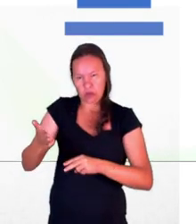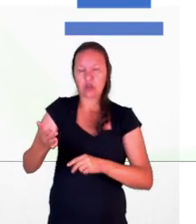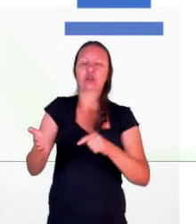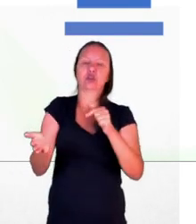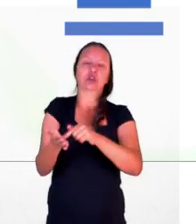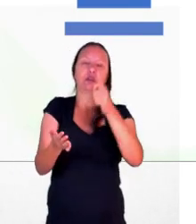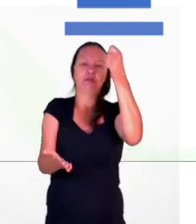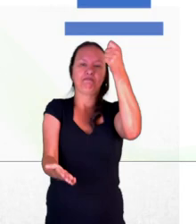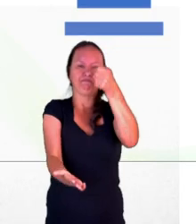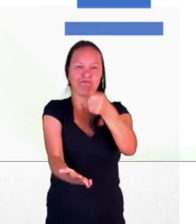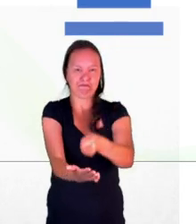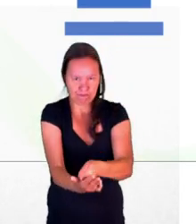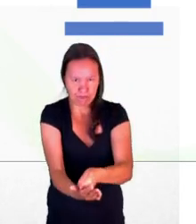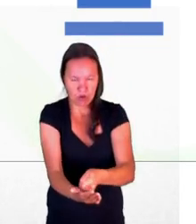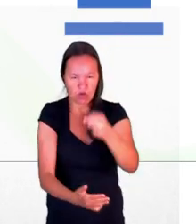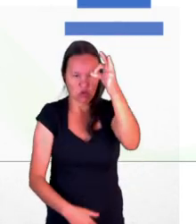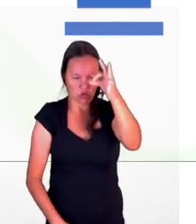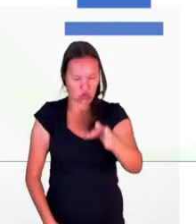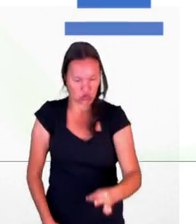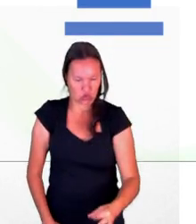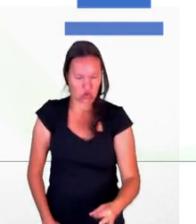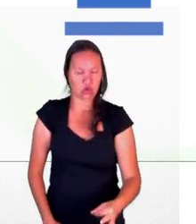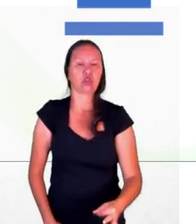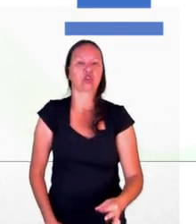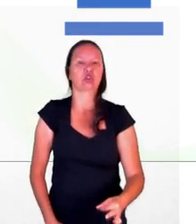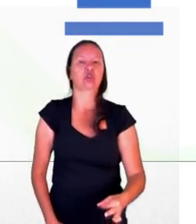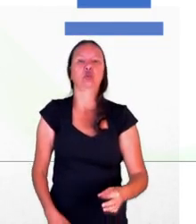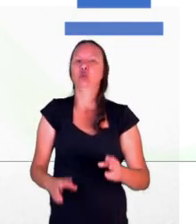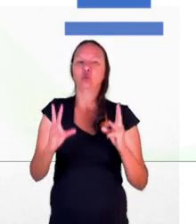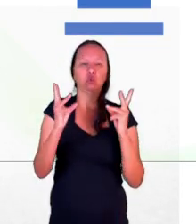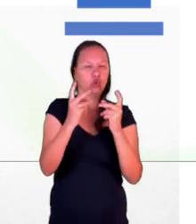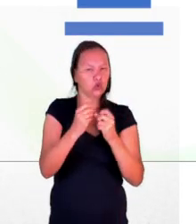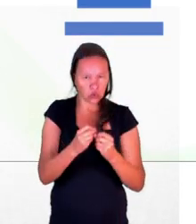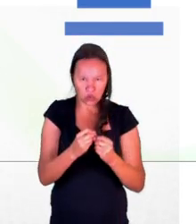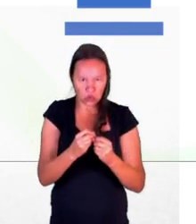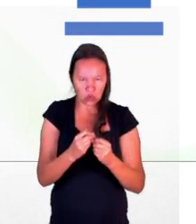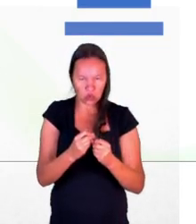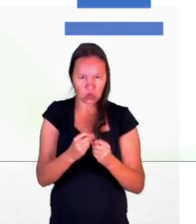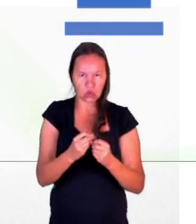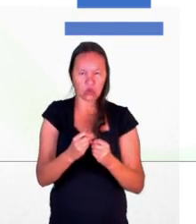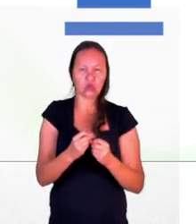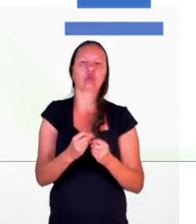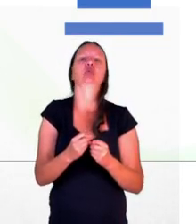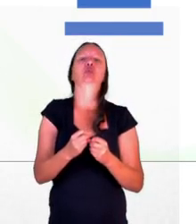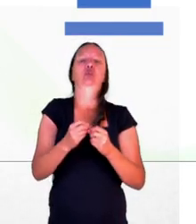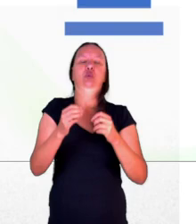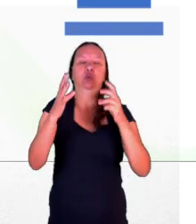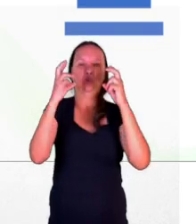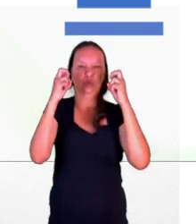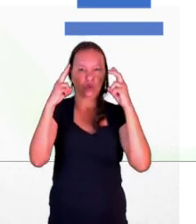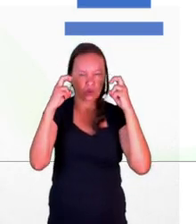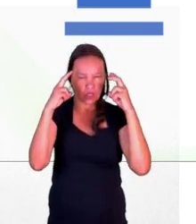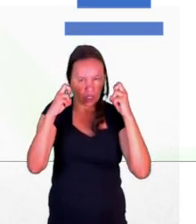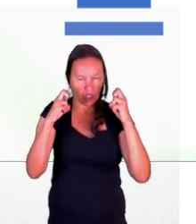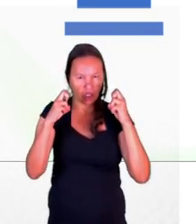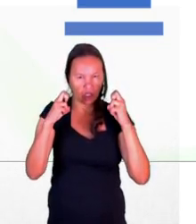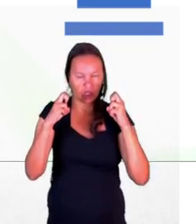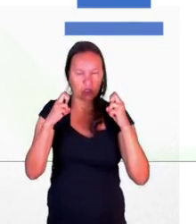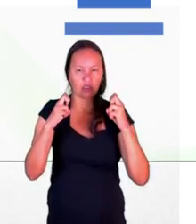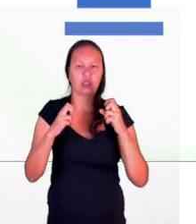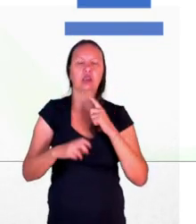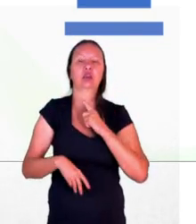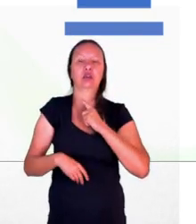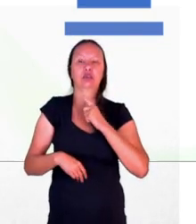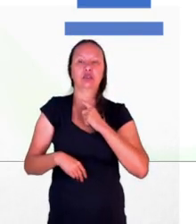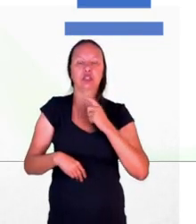jurídico com o seu seus conceitos com as suas formas de exigibilidade né que tem aqui isso aí vocês